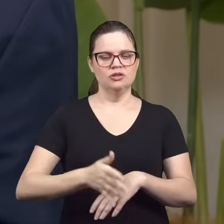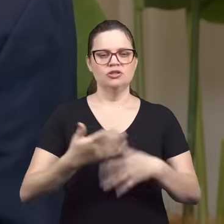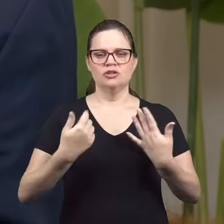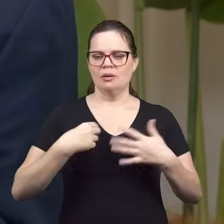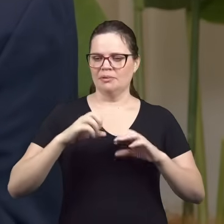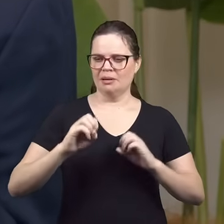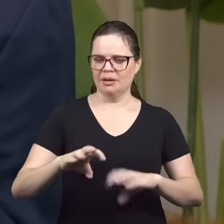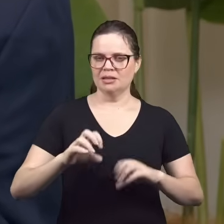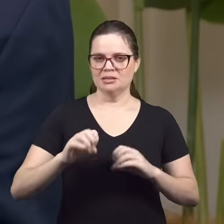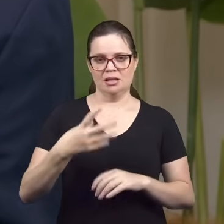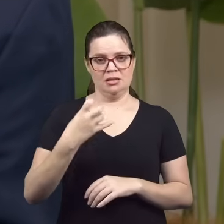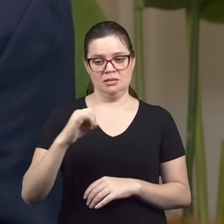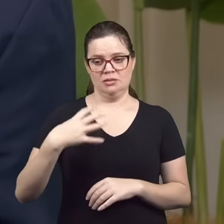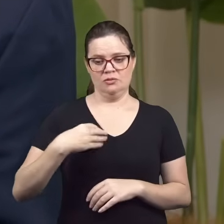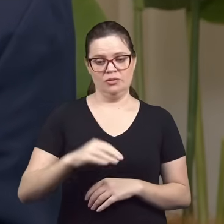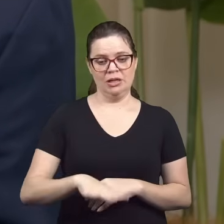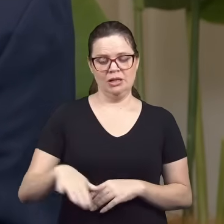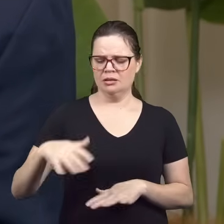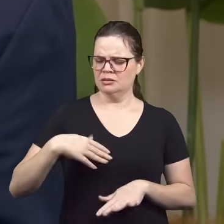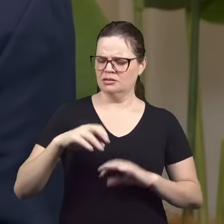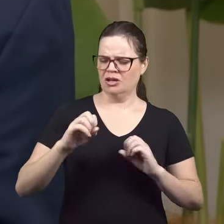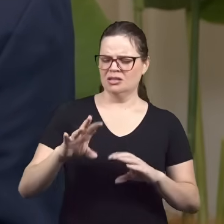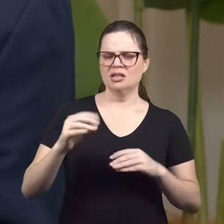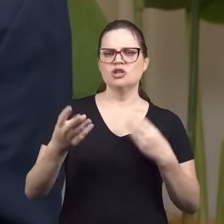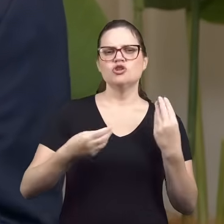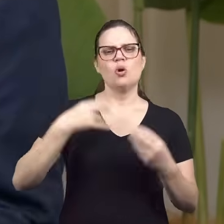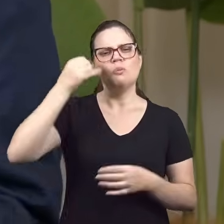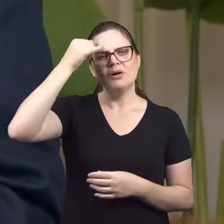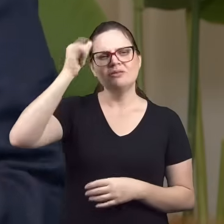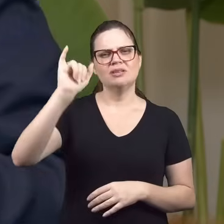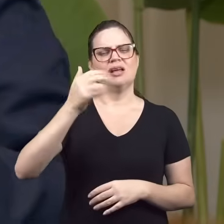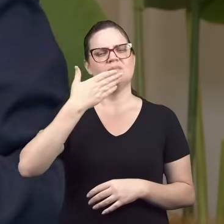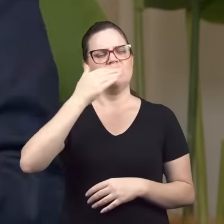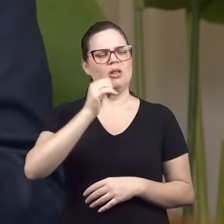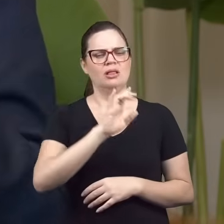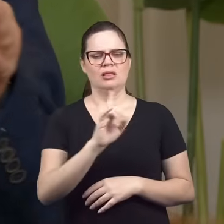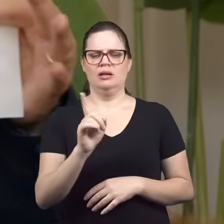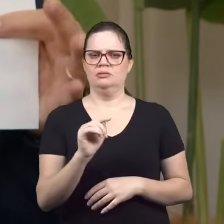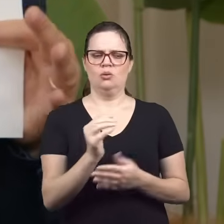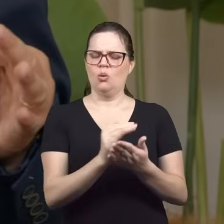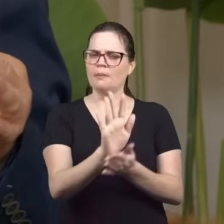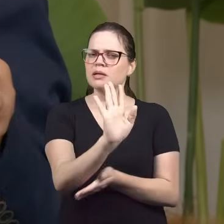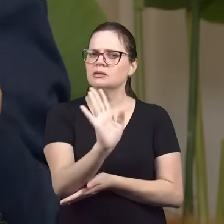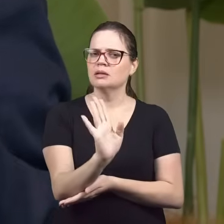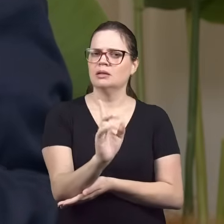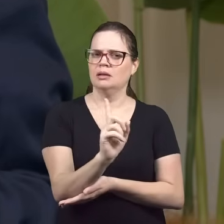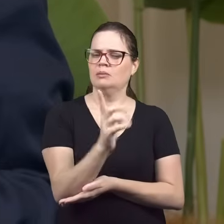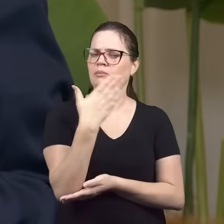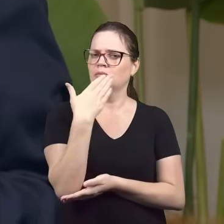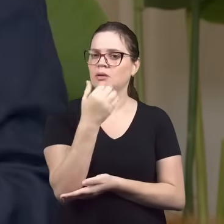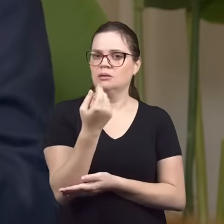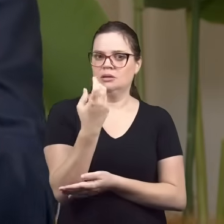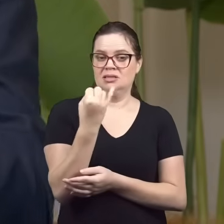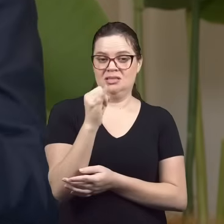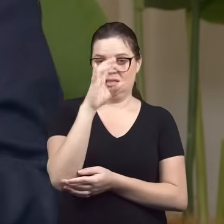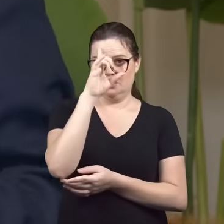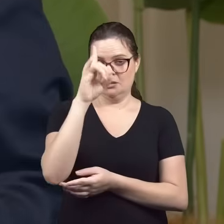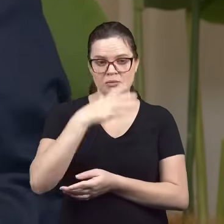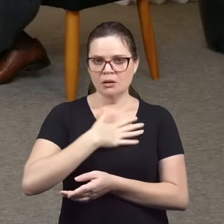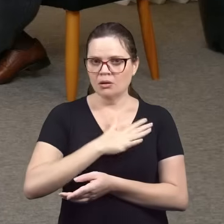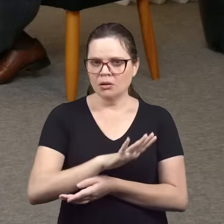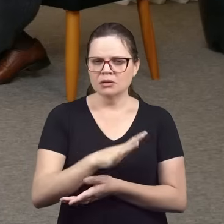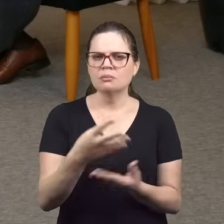dos seus filhos, que você já dá ao adolescente, ao jovem, olha, nem começa. Se não agrada, nem